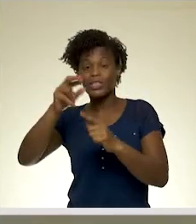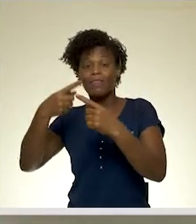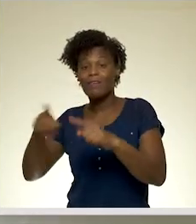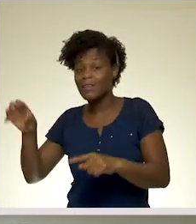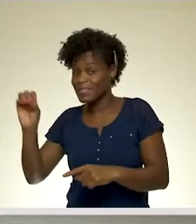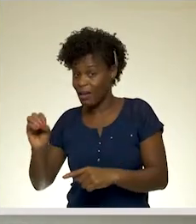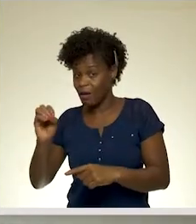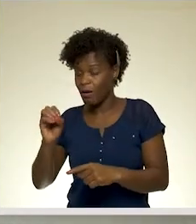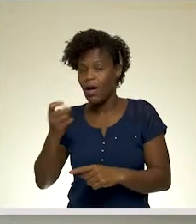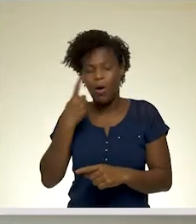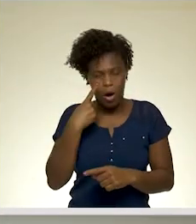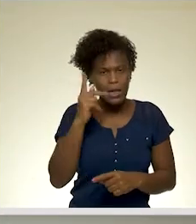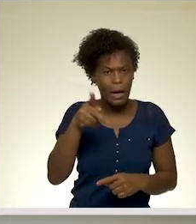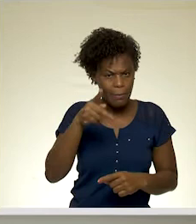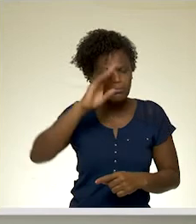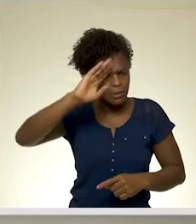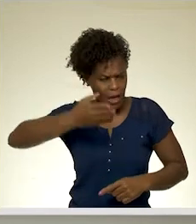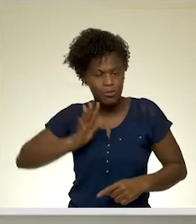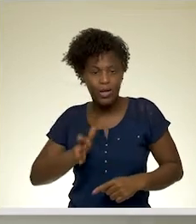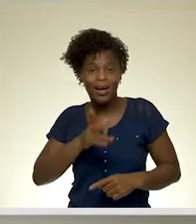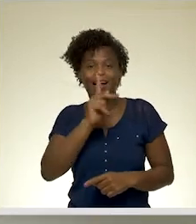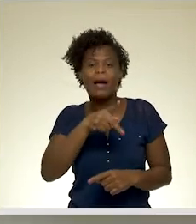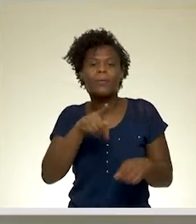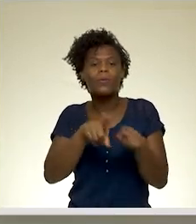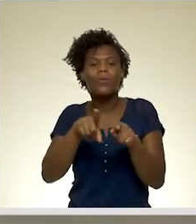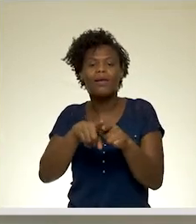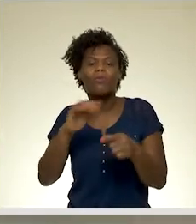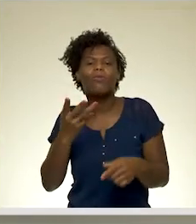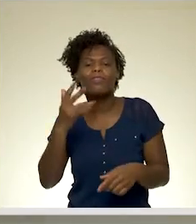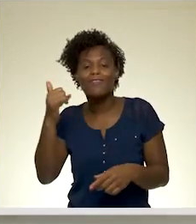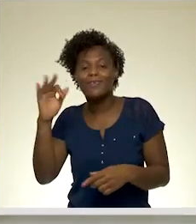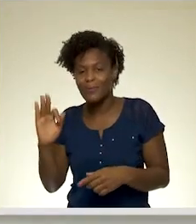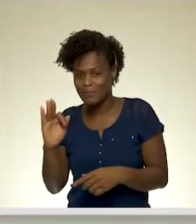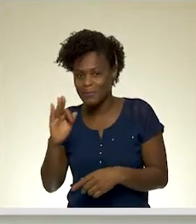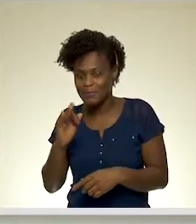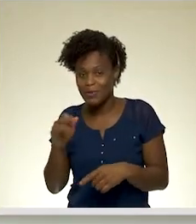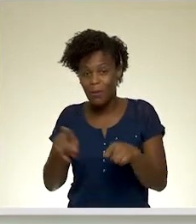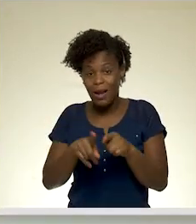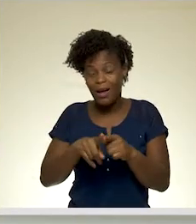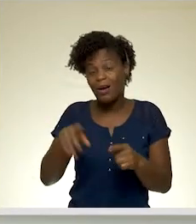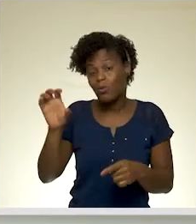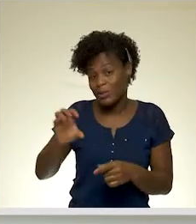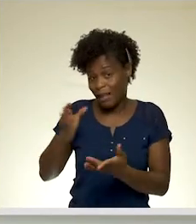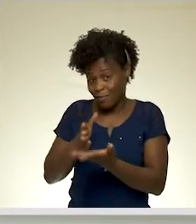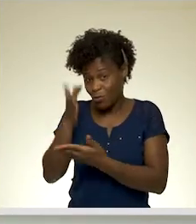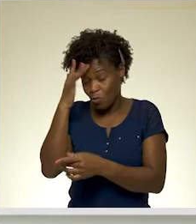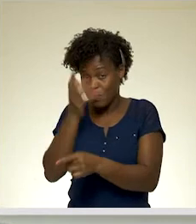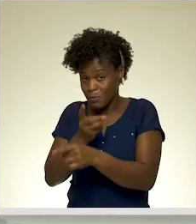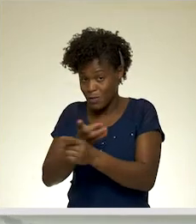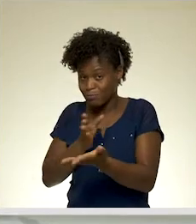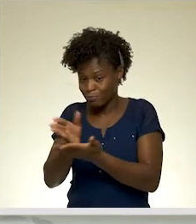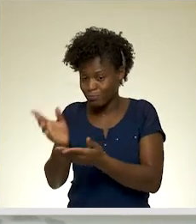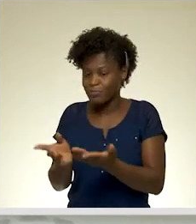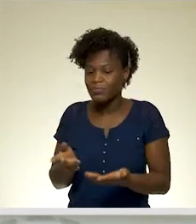Já conhecemos o valor de K. Quem é K? K é igual a 24, constante da proporcionalidade. Substituindo